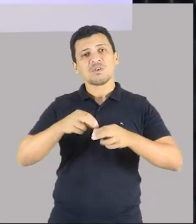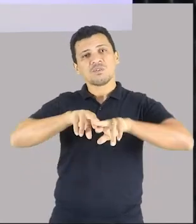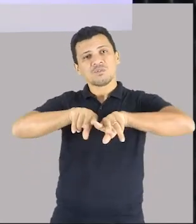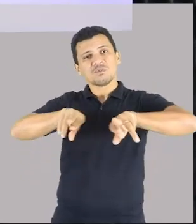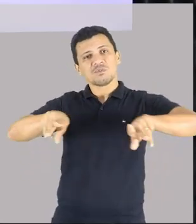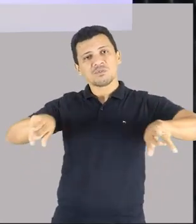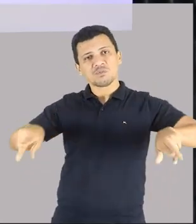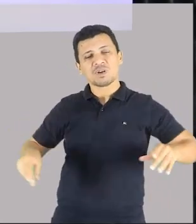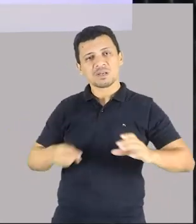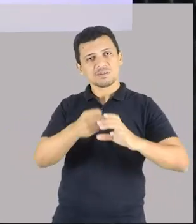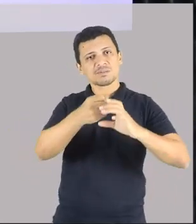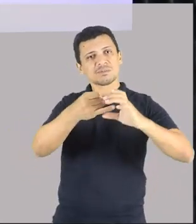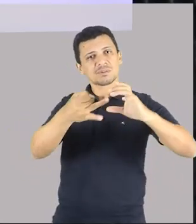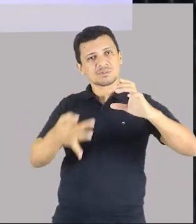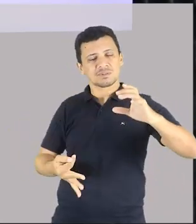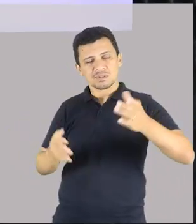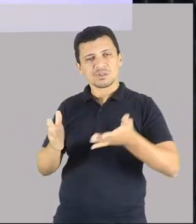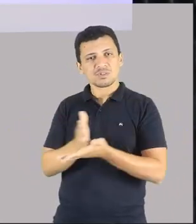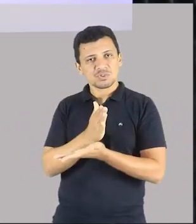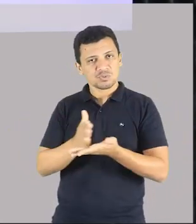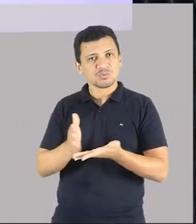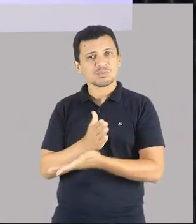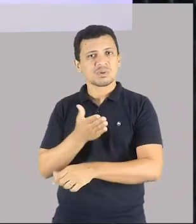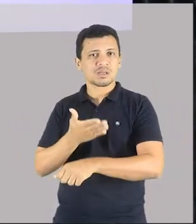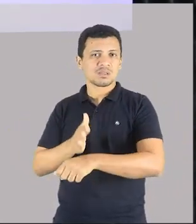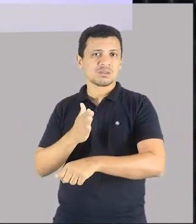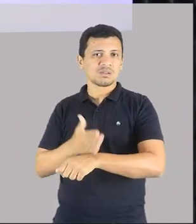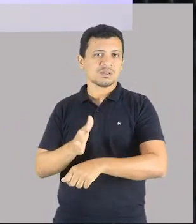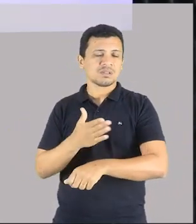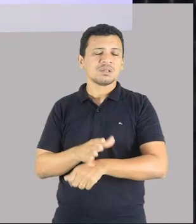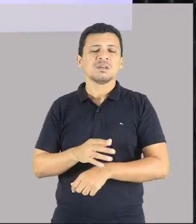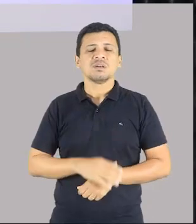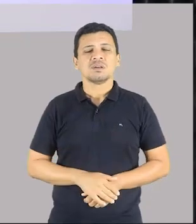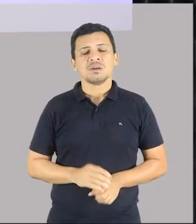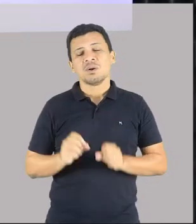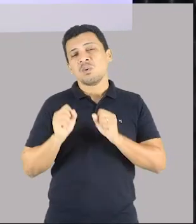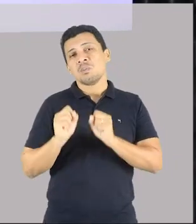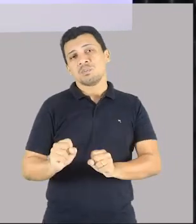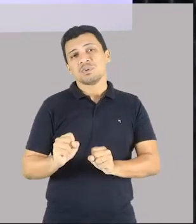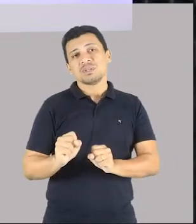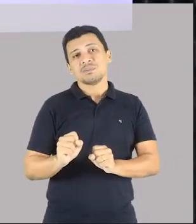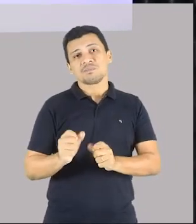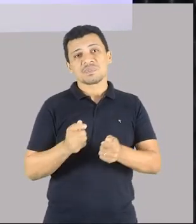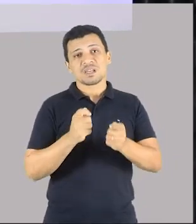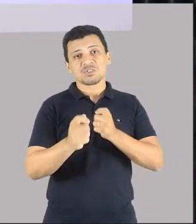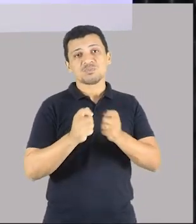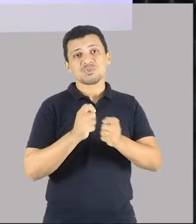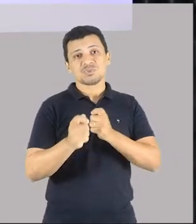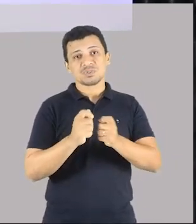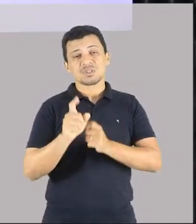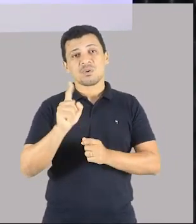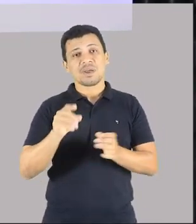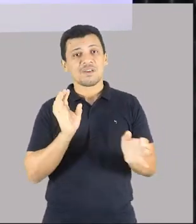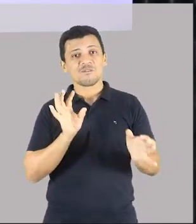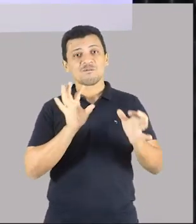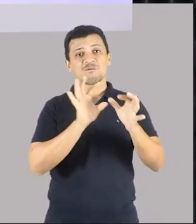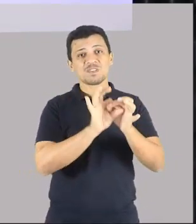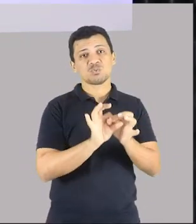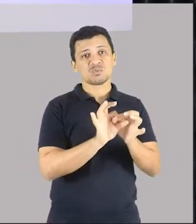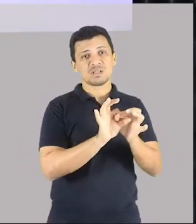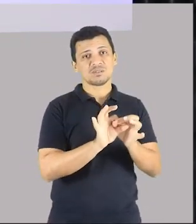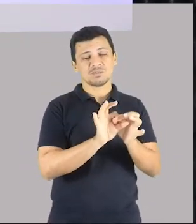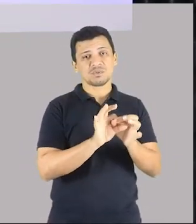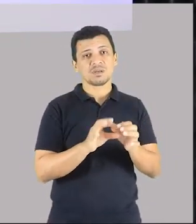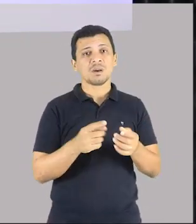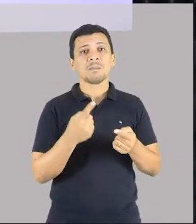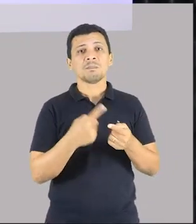uma atividade determinada. Nesse caso, diz-se que o poder da administração é vinculado. Afinal,